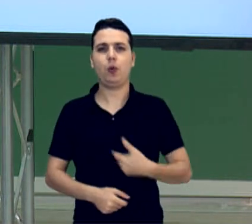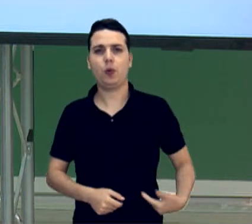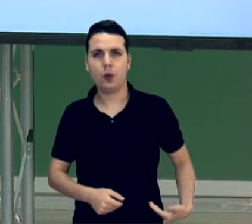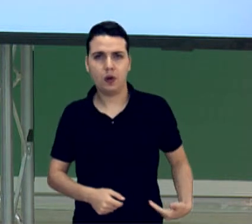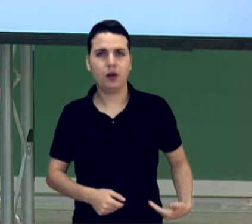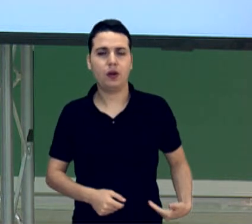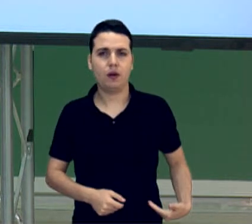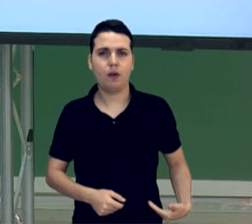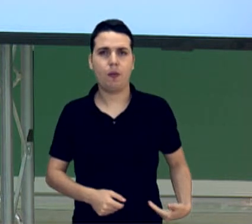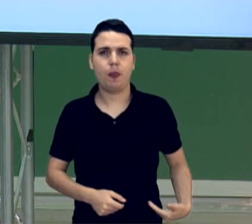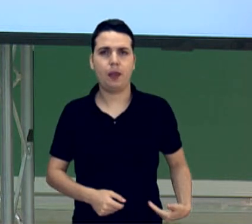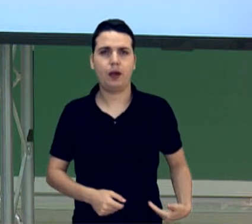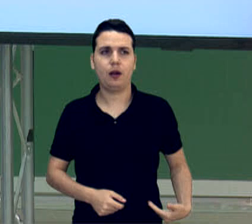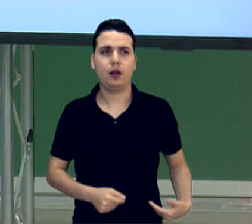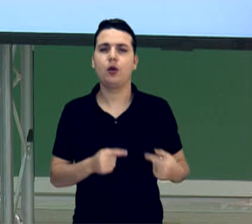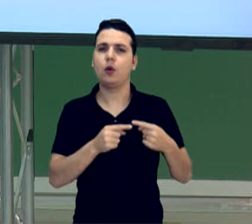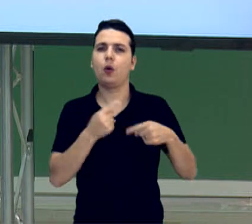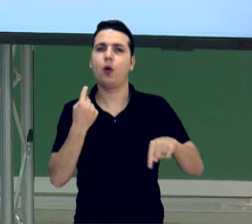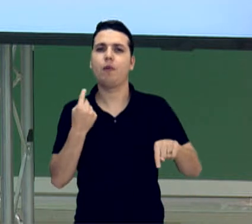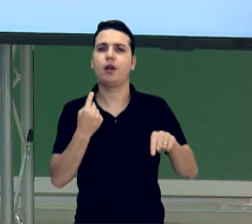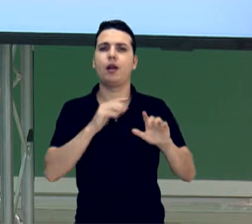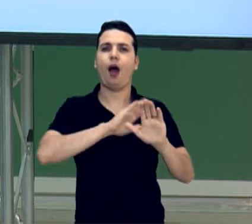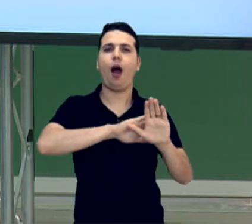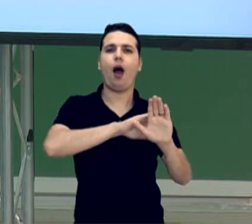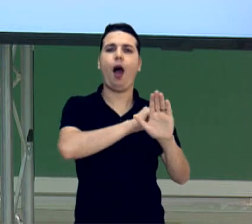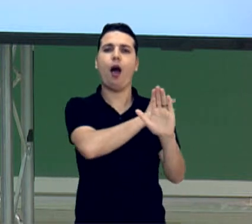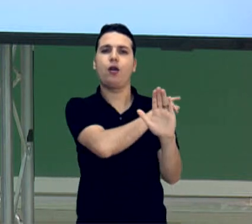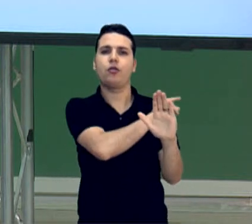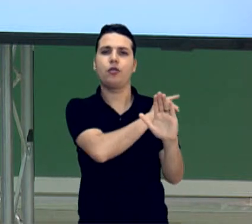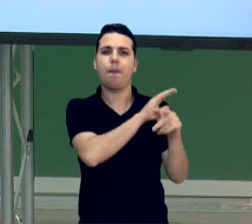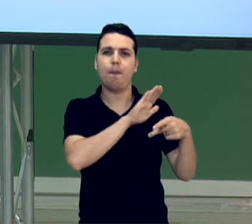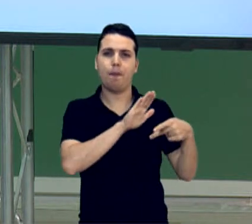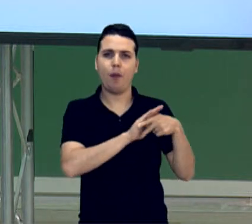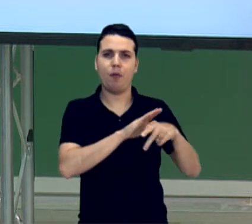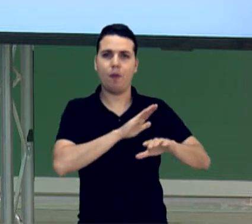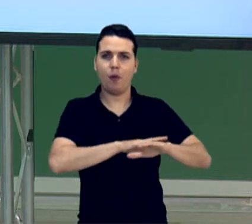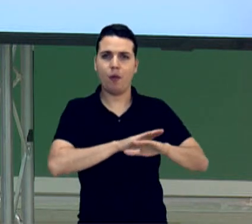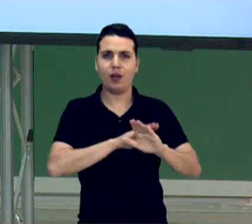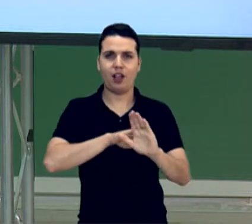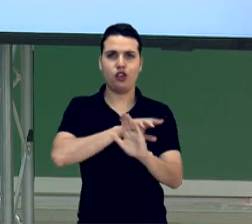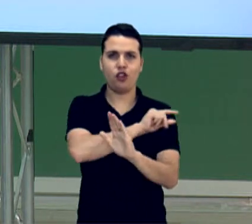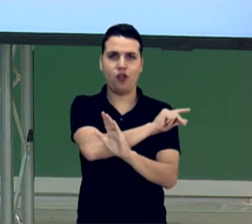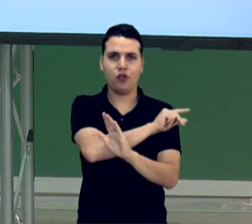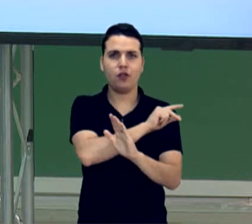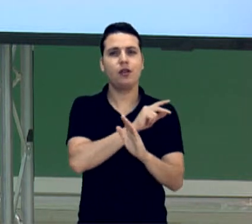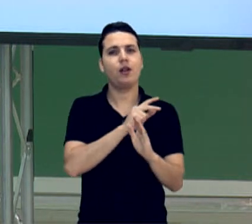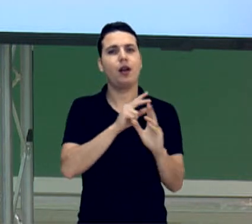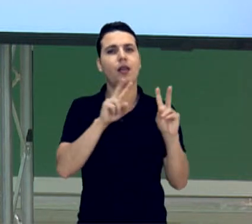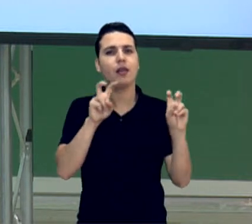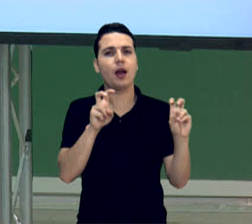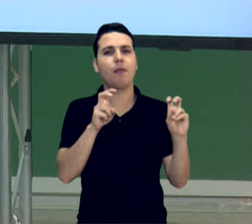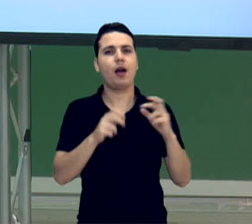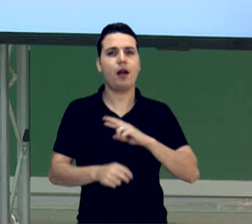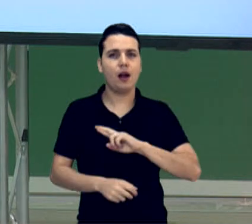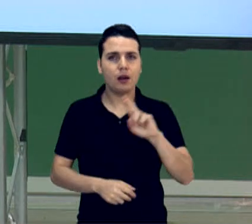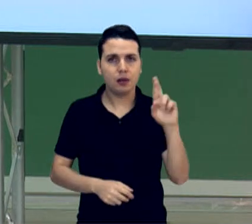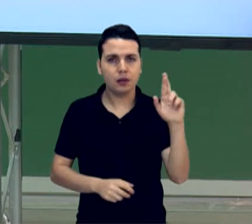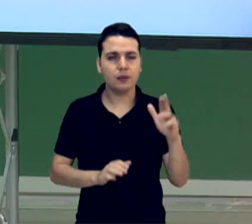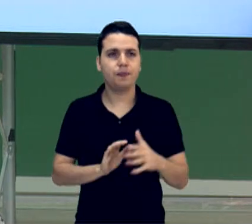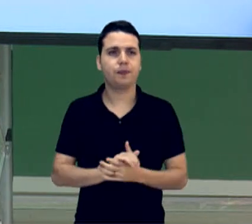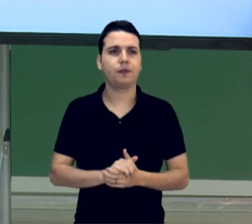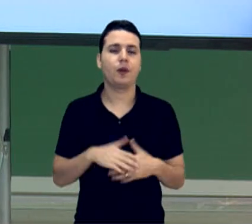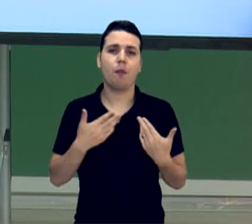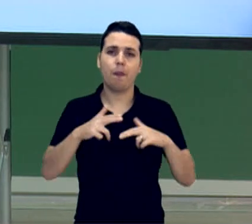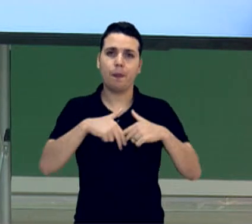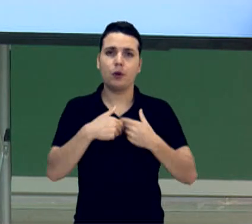com a ideologia do momento, com a questão religiosa, né? Então aqui a prof deixou essa informação